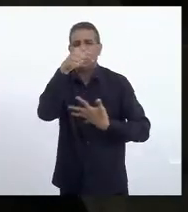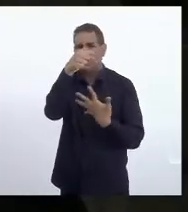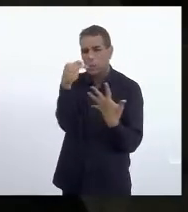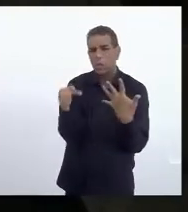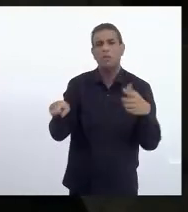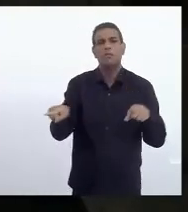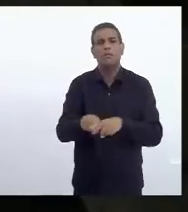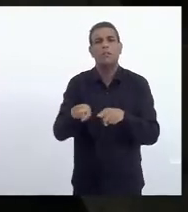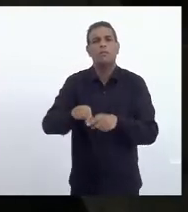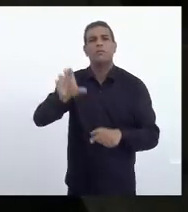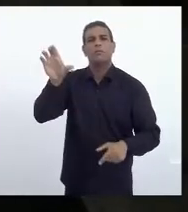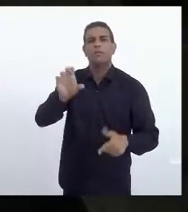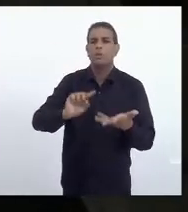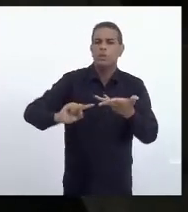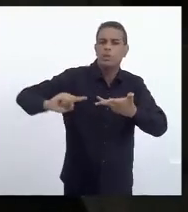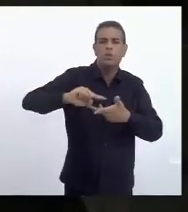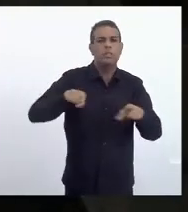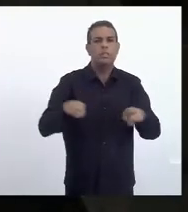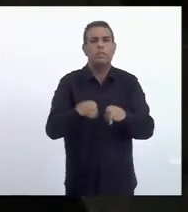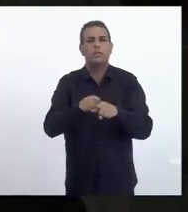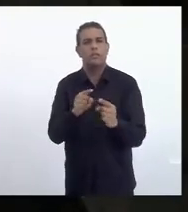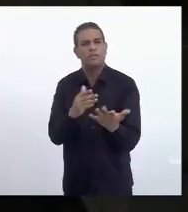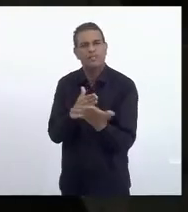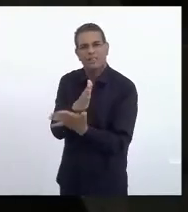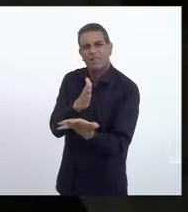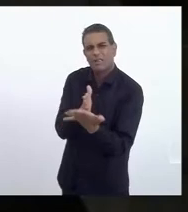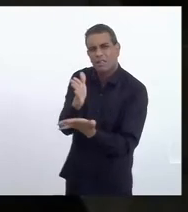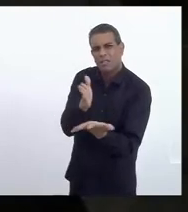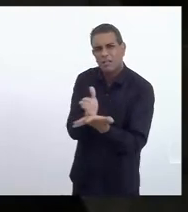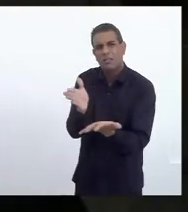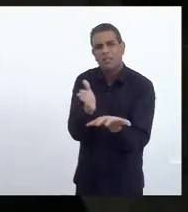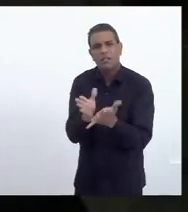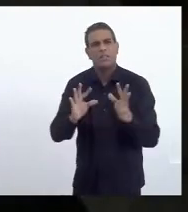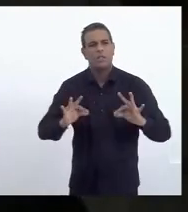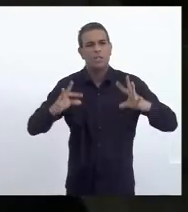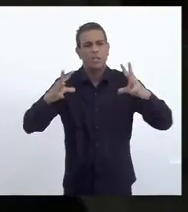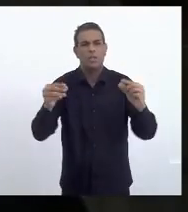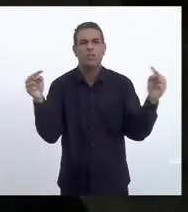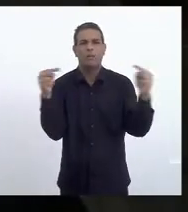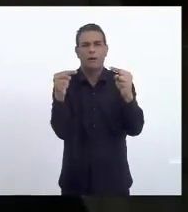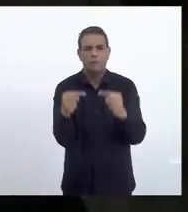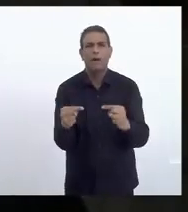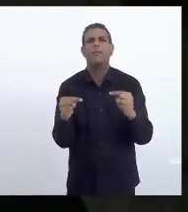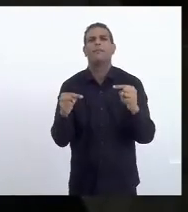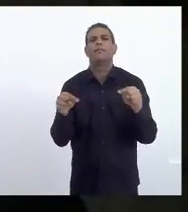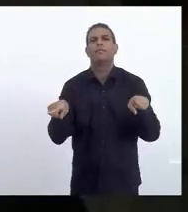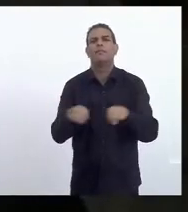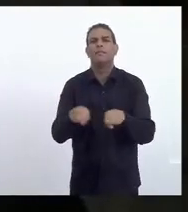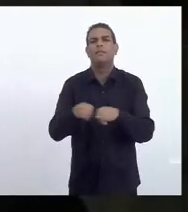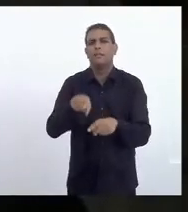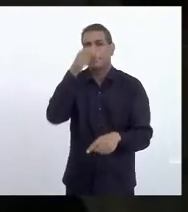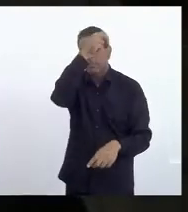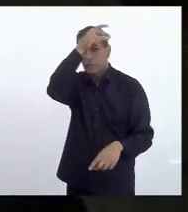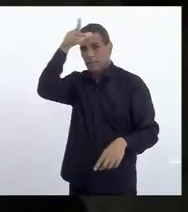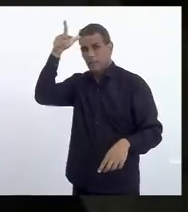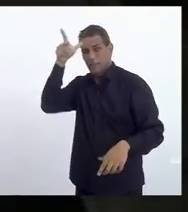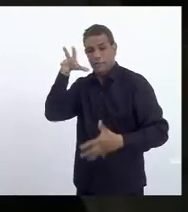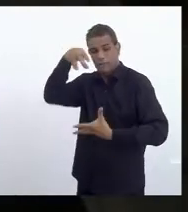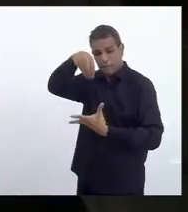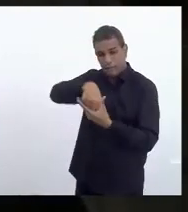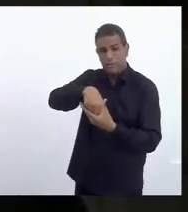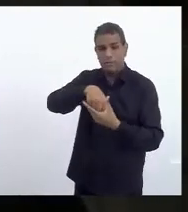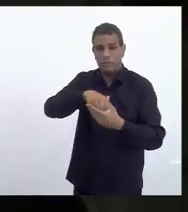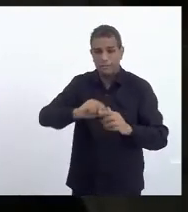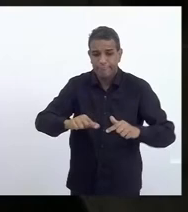mas Niterói o município que está lá inclusive o prefeito do Axel grael e aí é um aspecto importante também dos prefeitos estão lá representando a